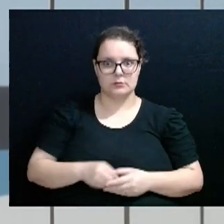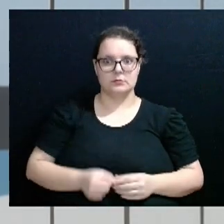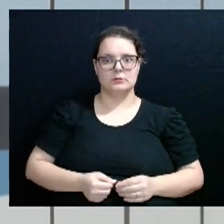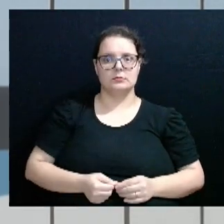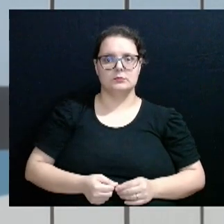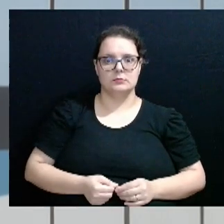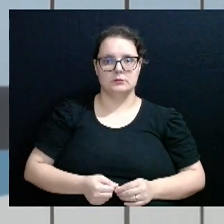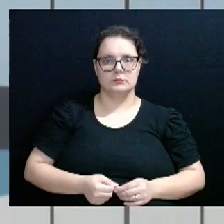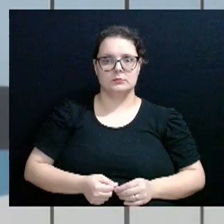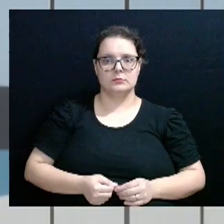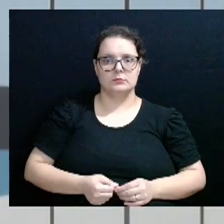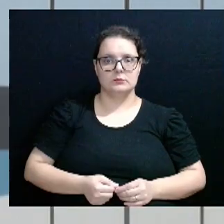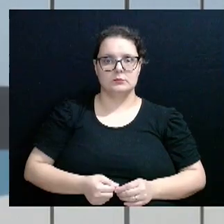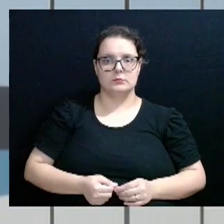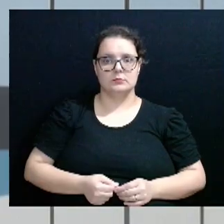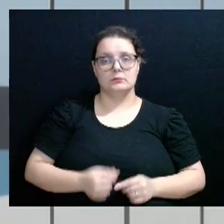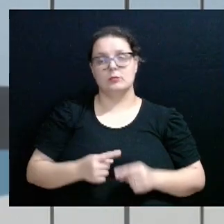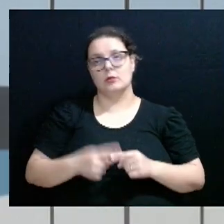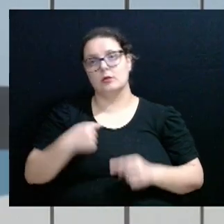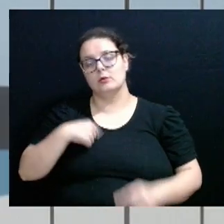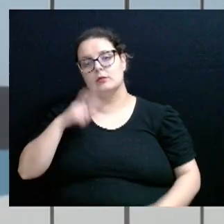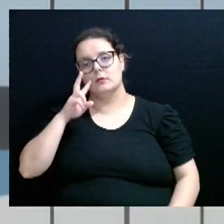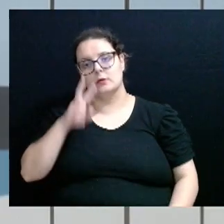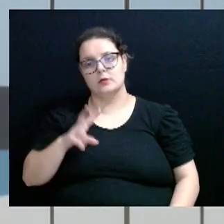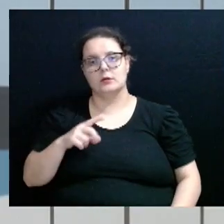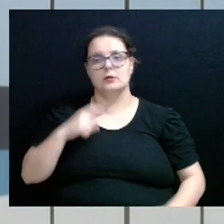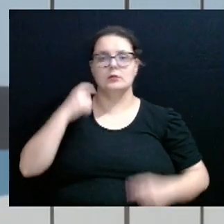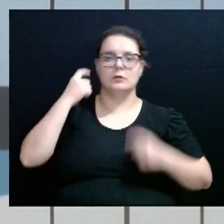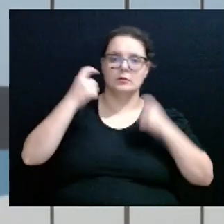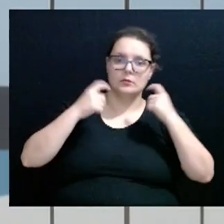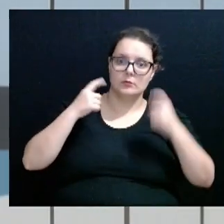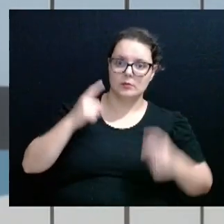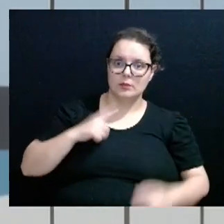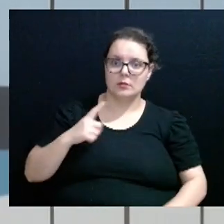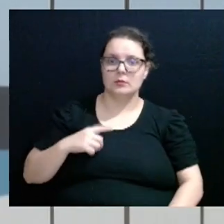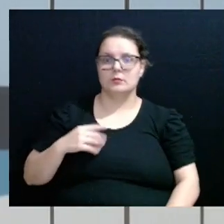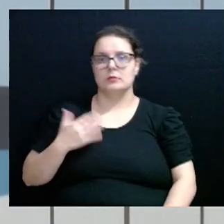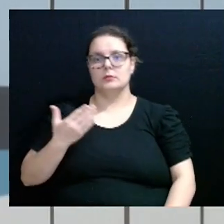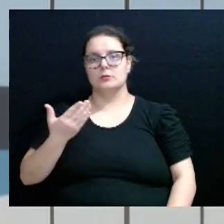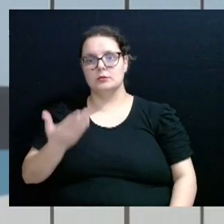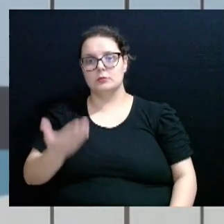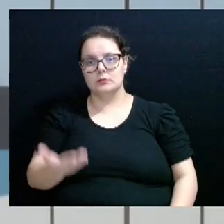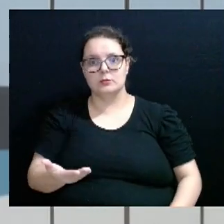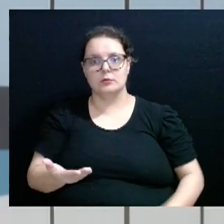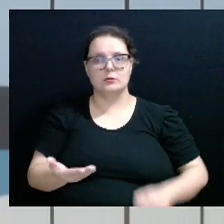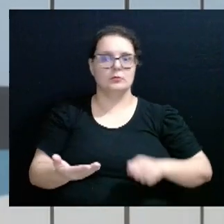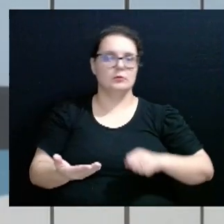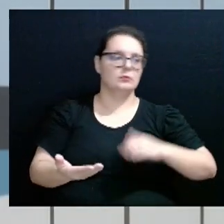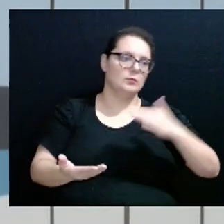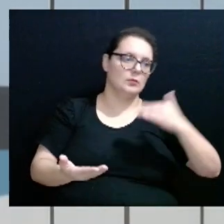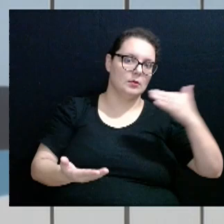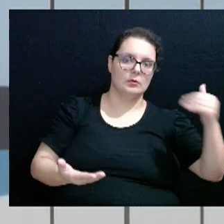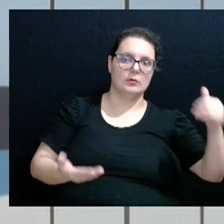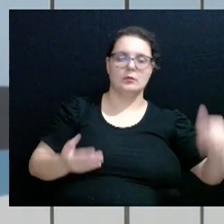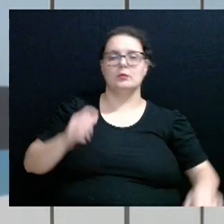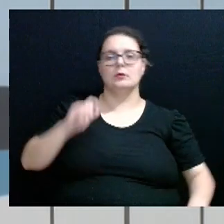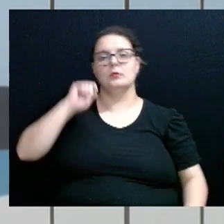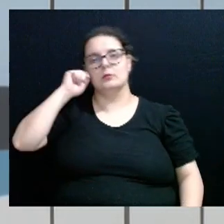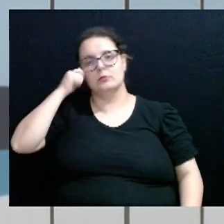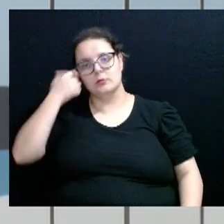Porque eu vejo que tem ali uma preocupação de trazer o destaque para o artista negro, tem